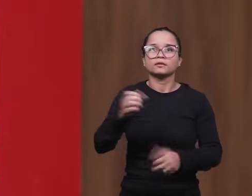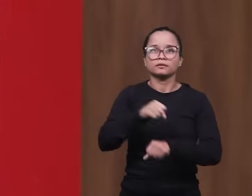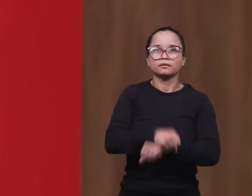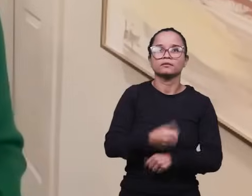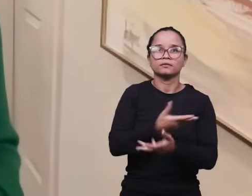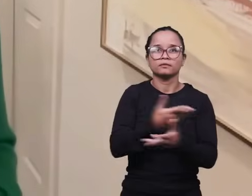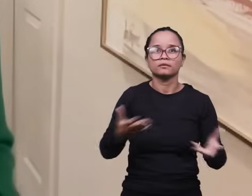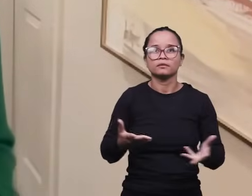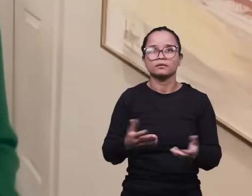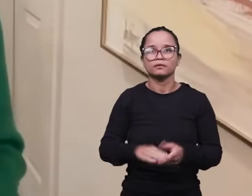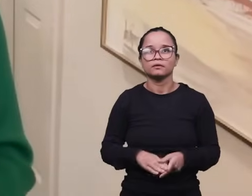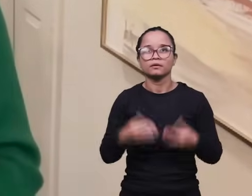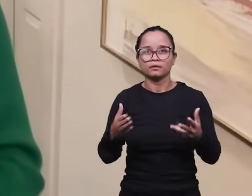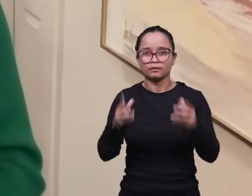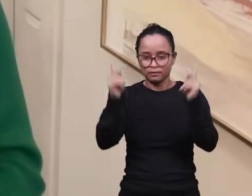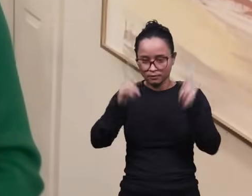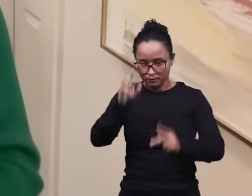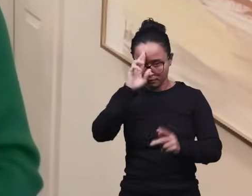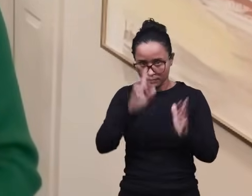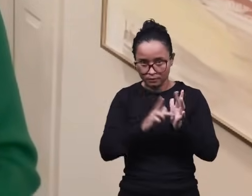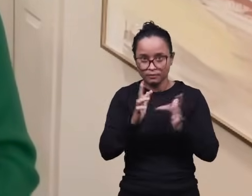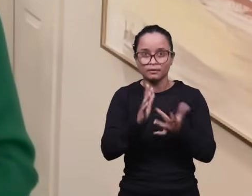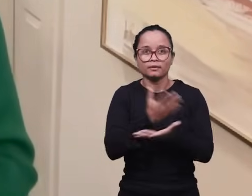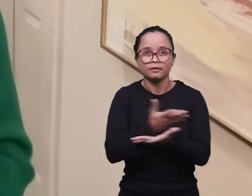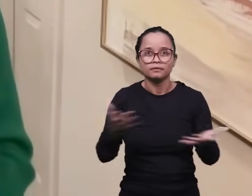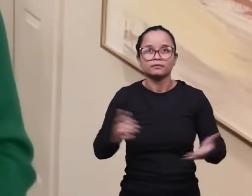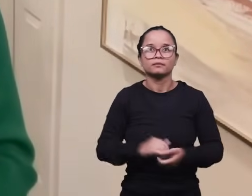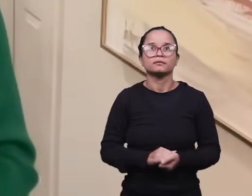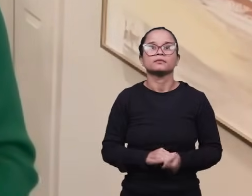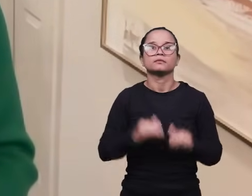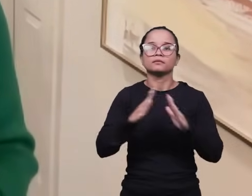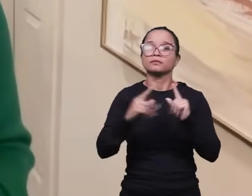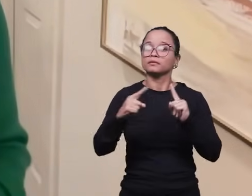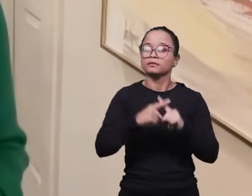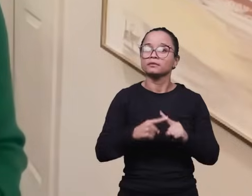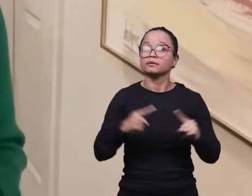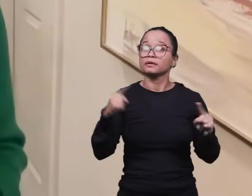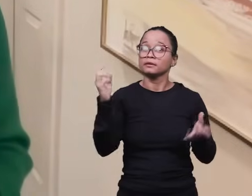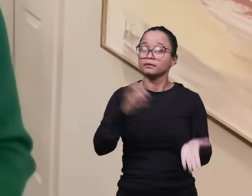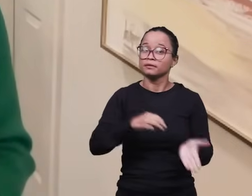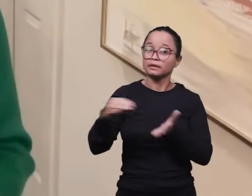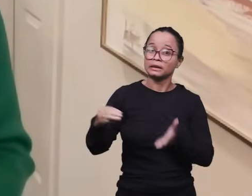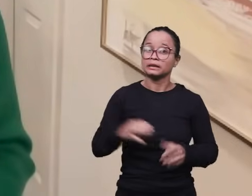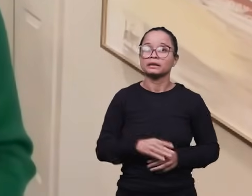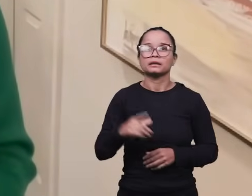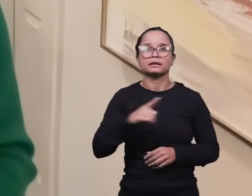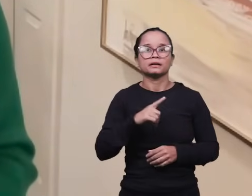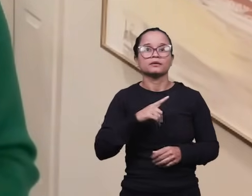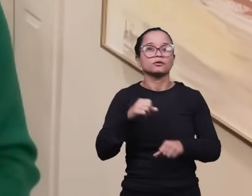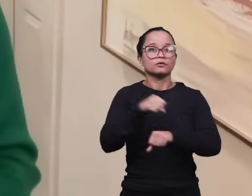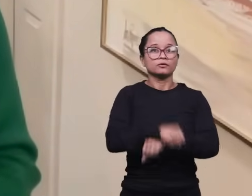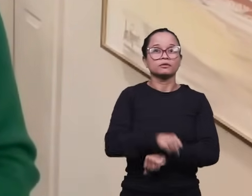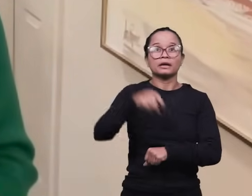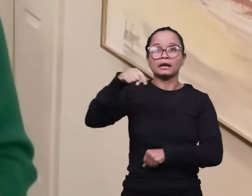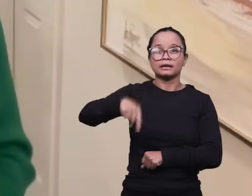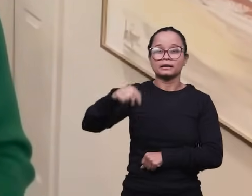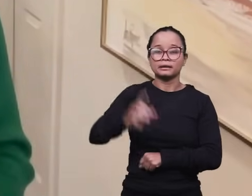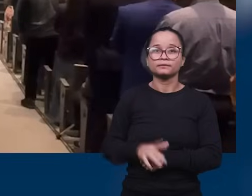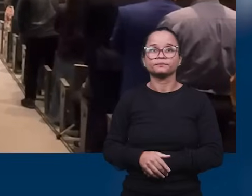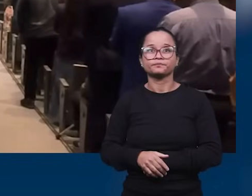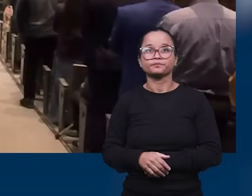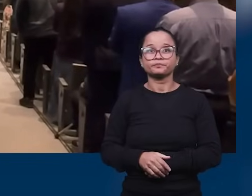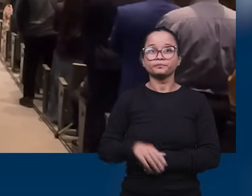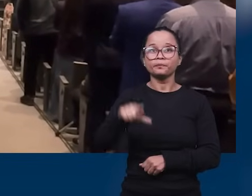seminário, minha irmã. Olá Jorge e irmãos, a paz do Senhor Jesus. A Igreja Cristã Maranata realizou o seminário de